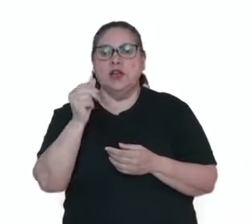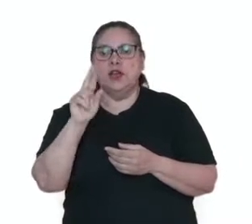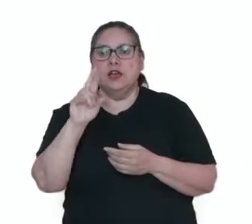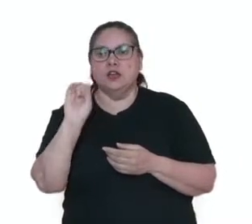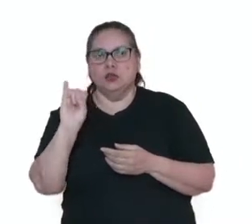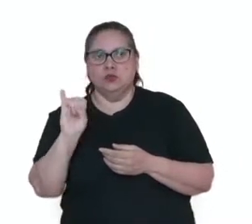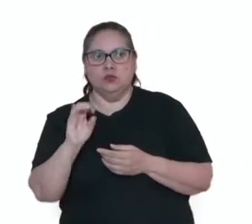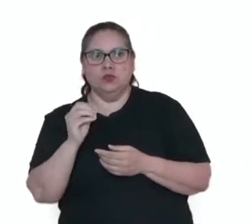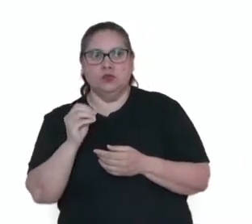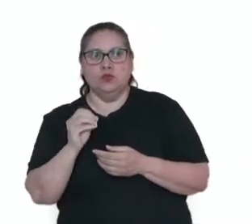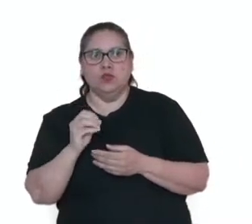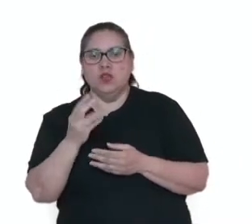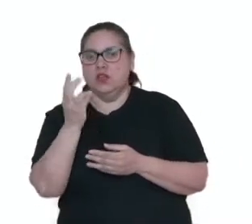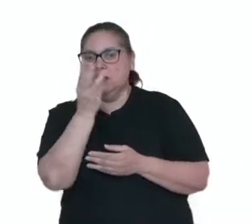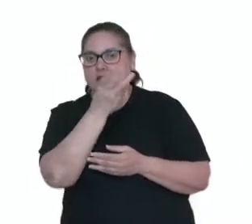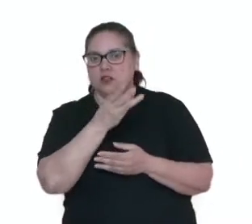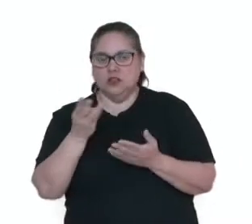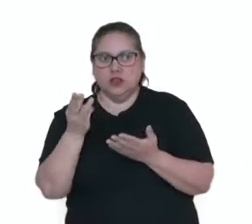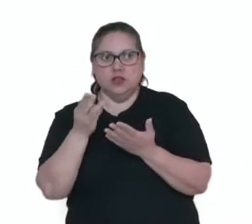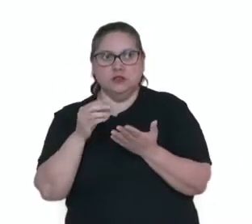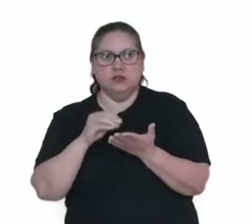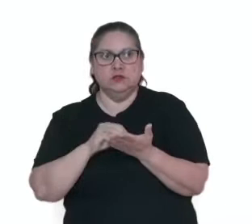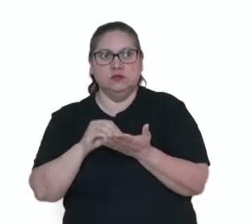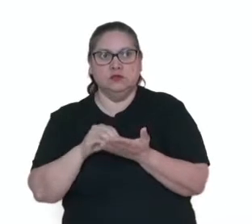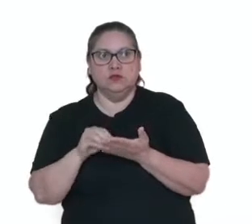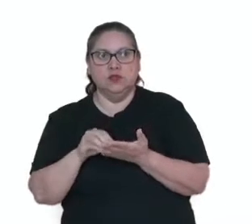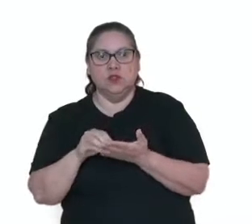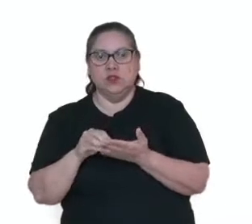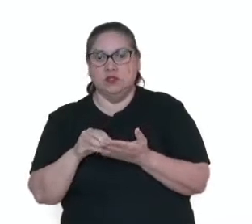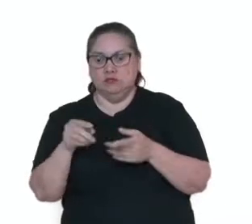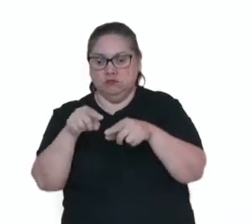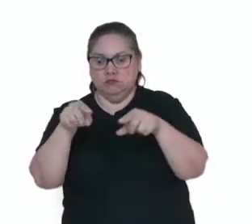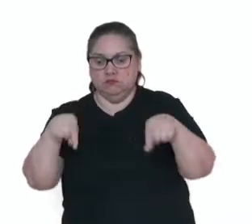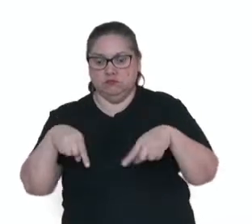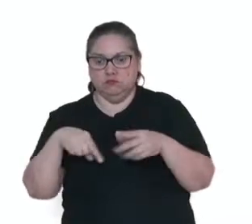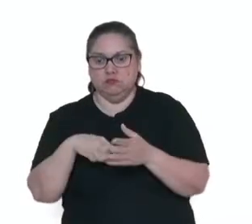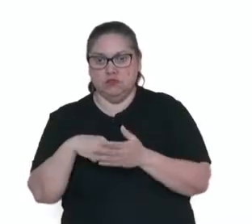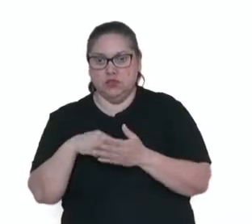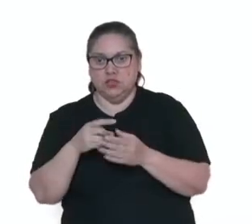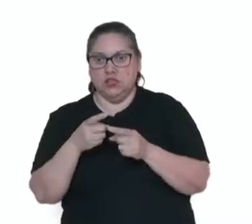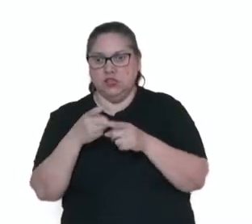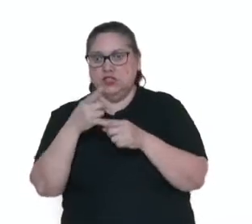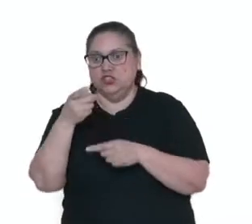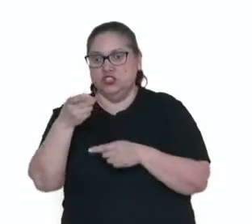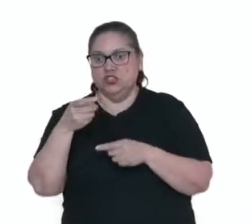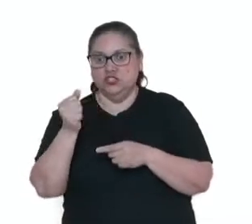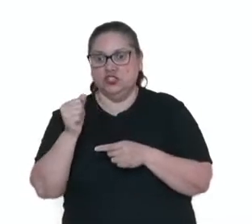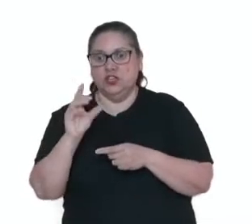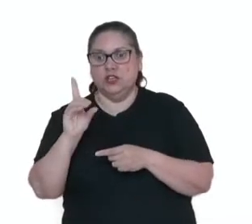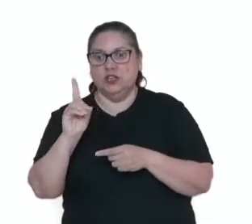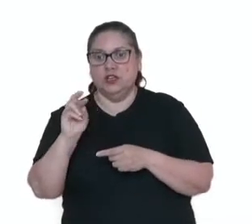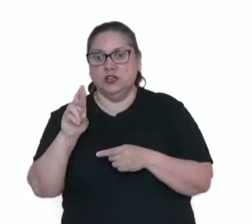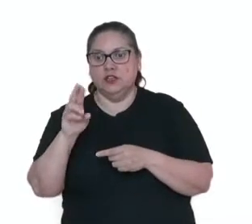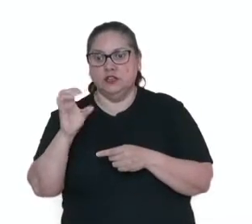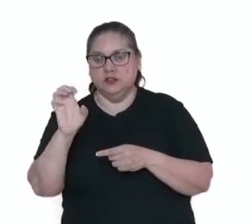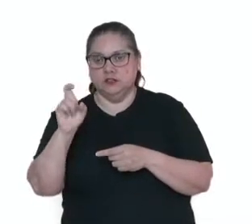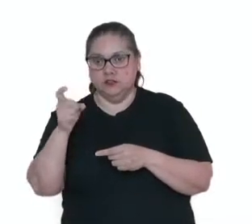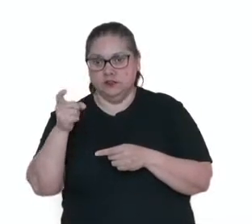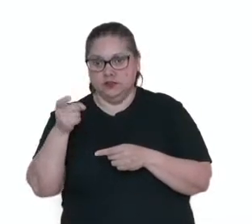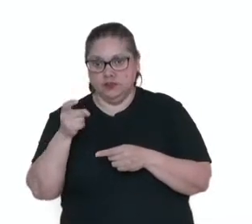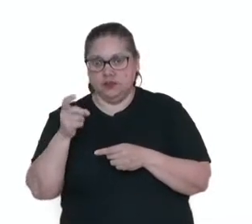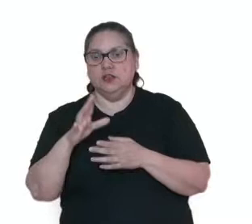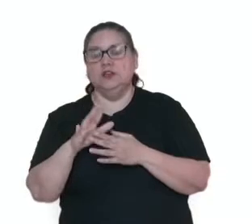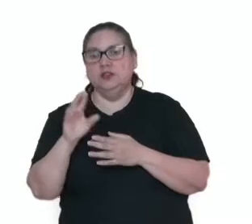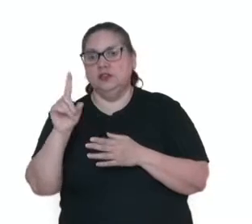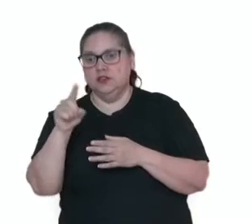dele, nós temos 3 jogos na verdade. O tabuleiro para xadrez e damas, o tabuleiro